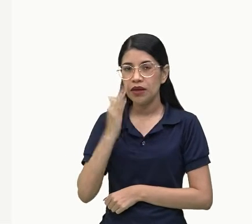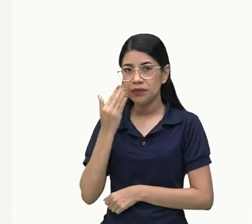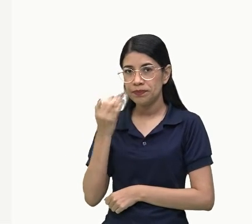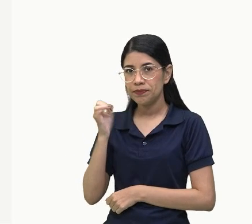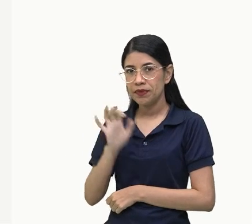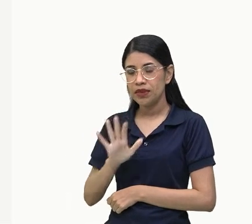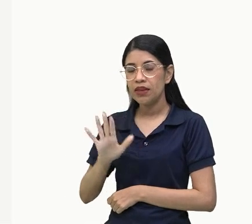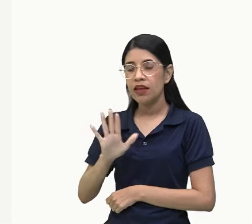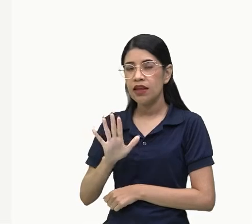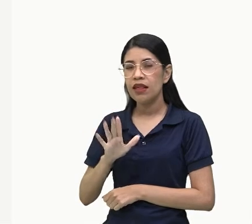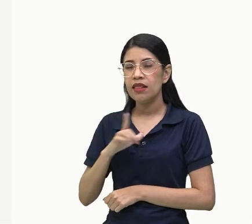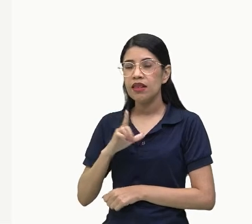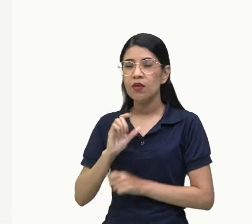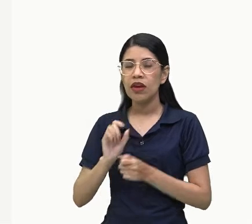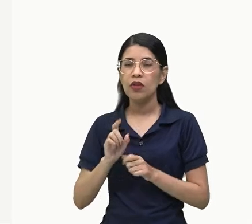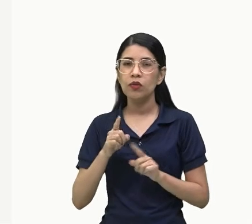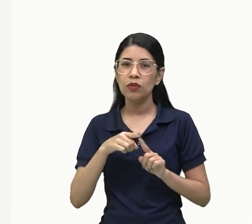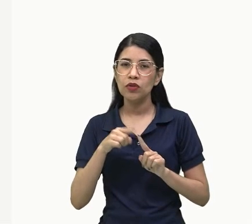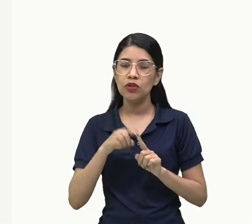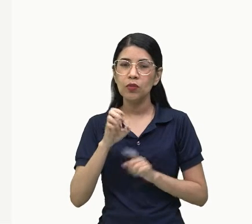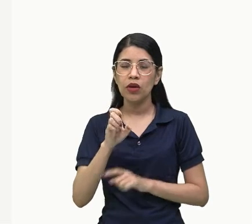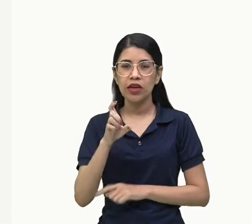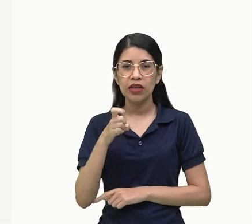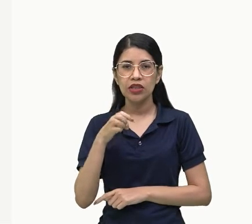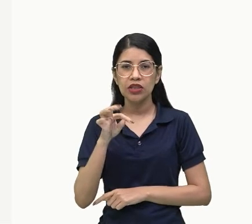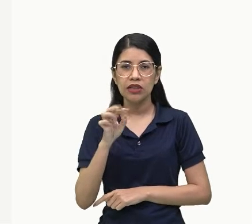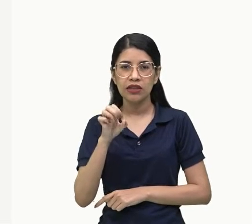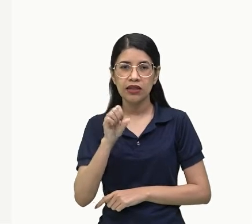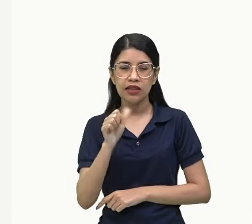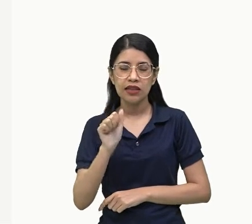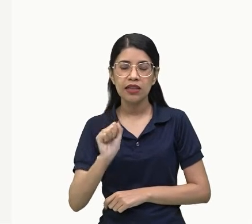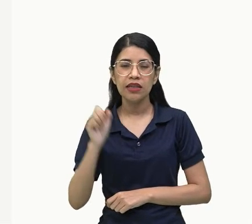uma fonte extensa, né, emitindo raios de luz